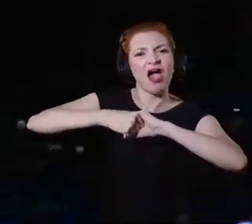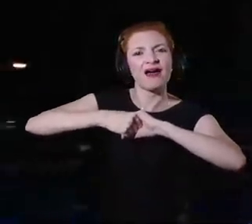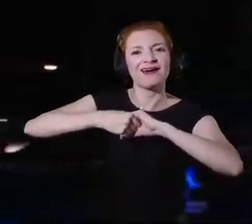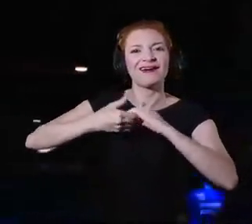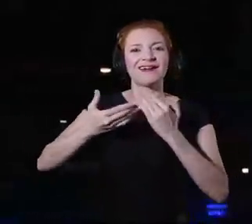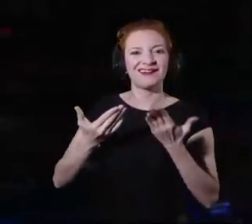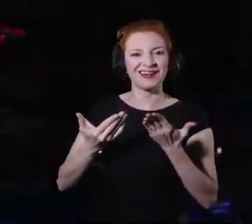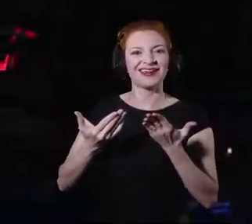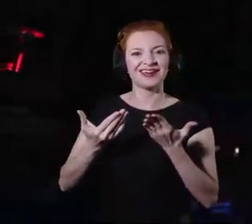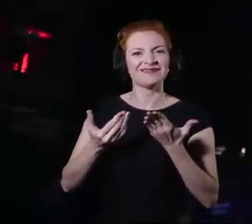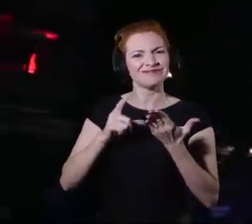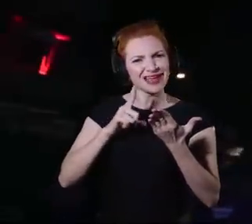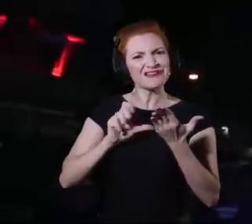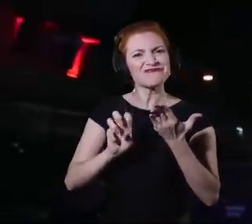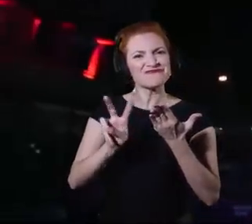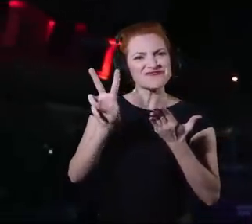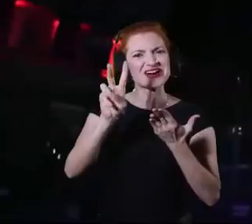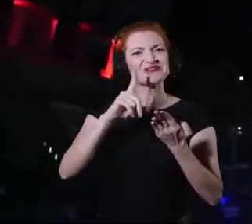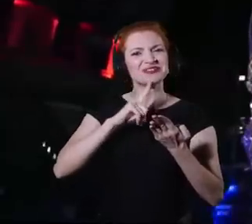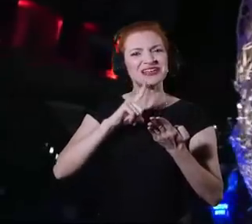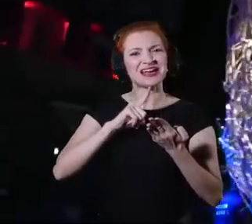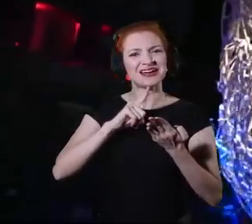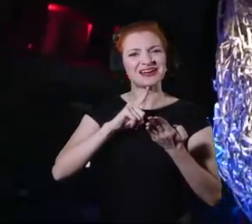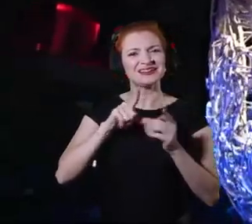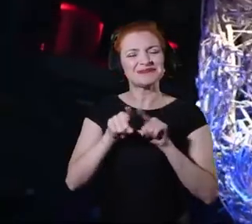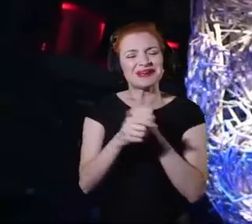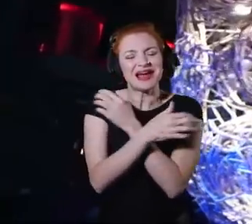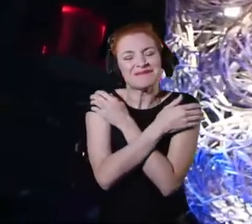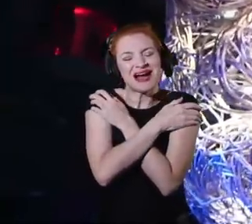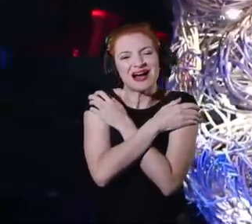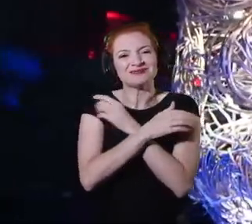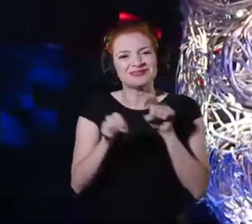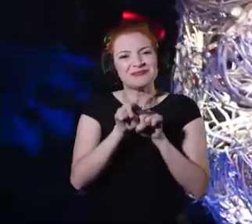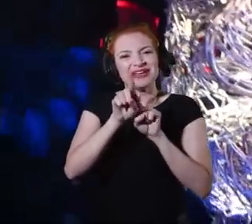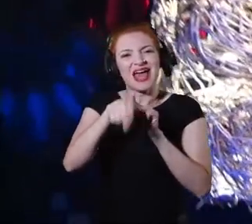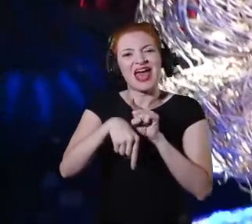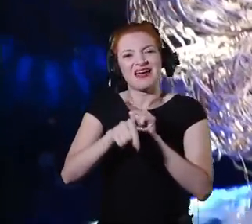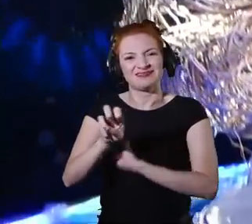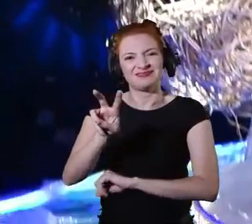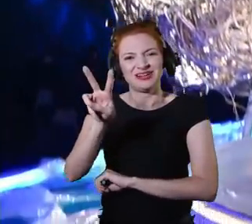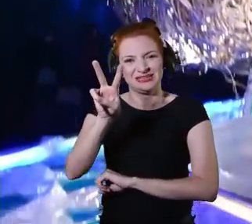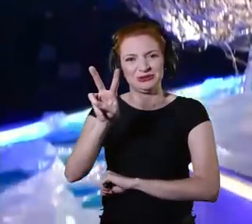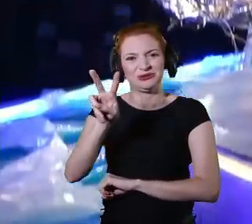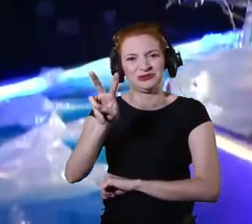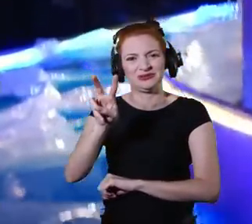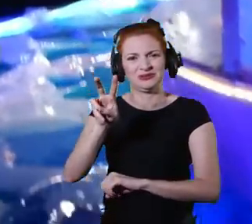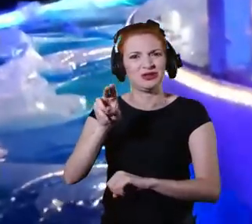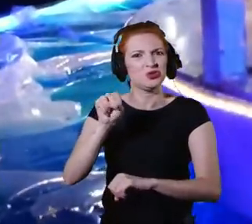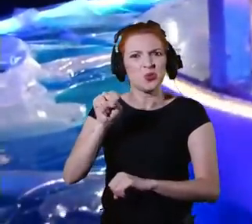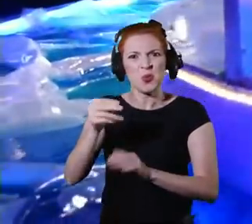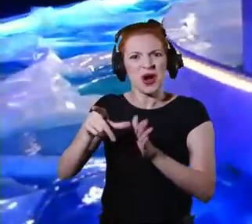vale, o quanto vale um aperto de mão e o quanto vale um abraço. Nunca se falou tanto na vida